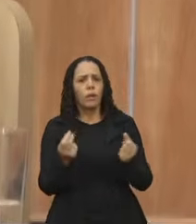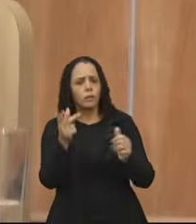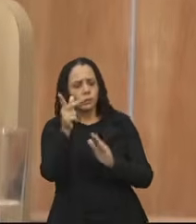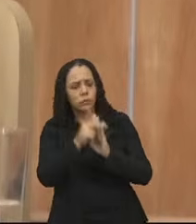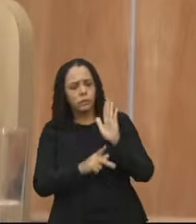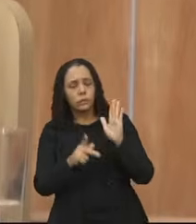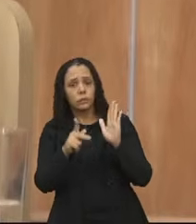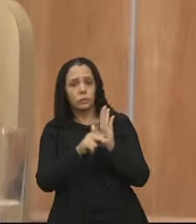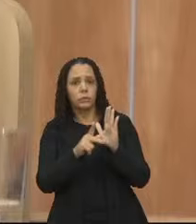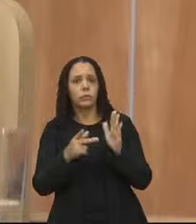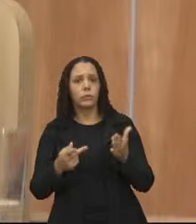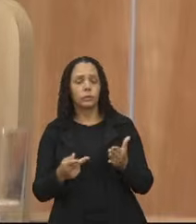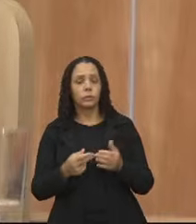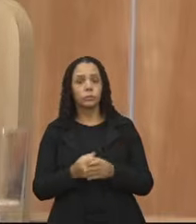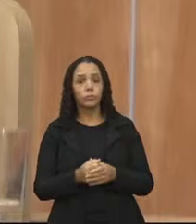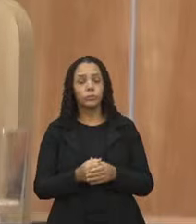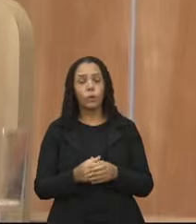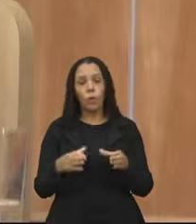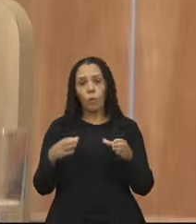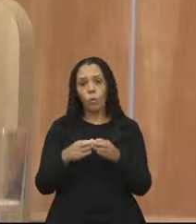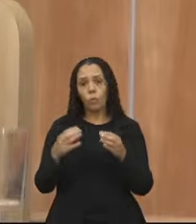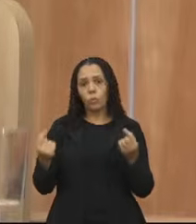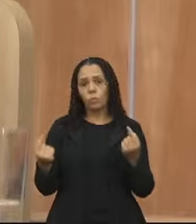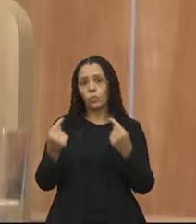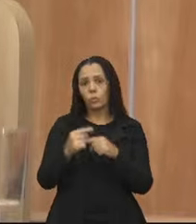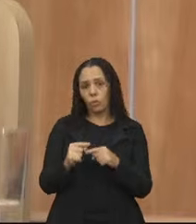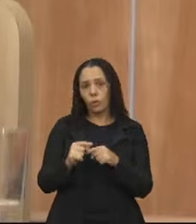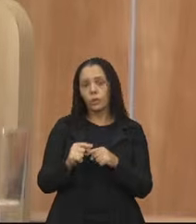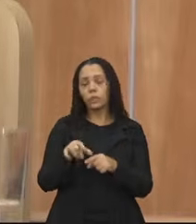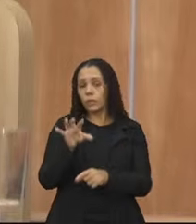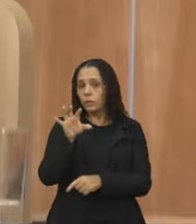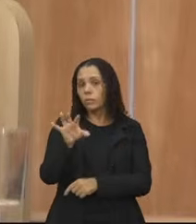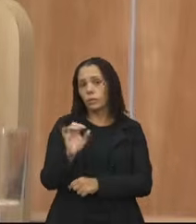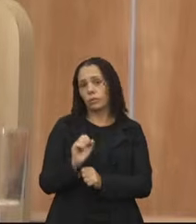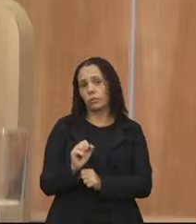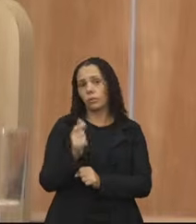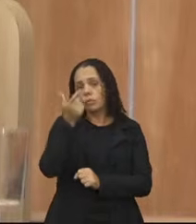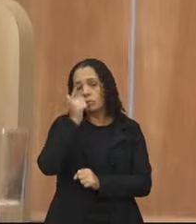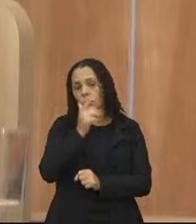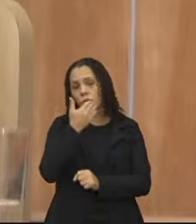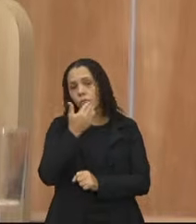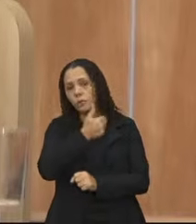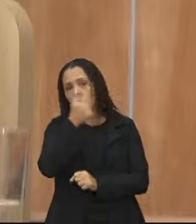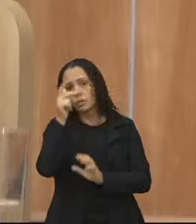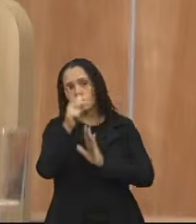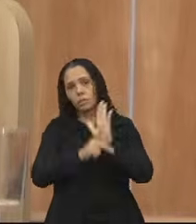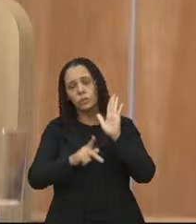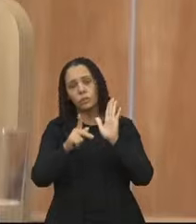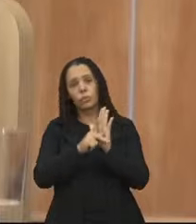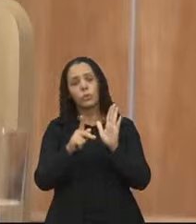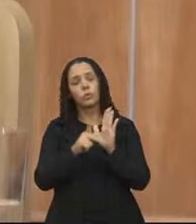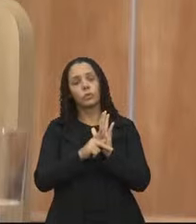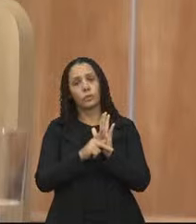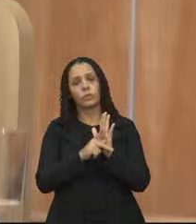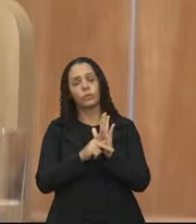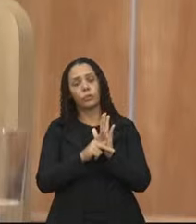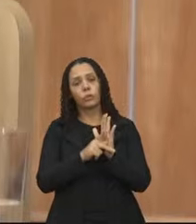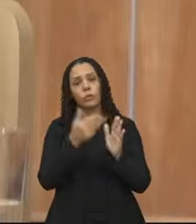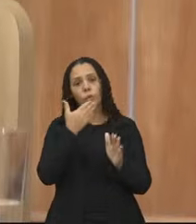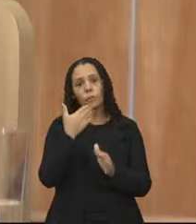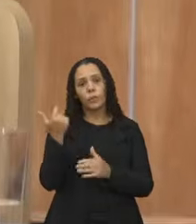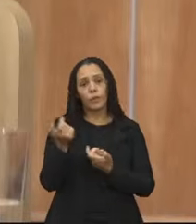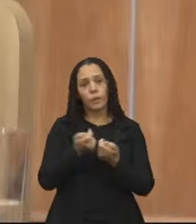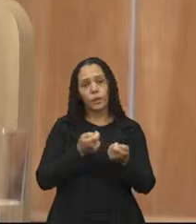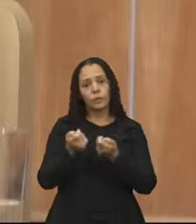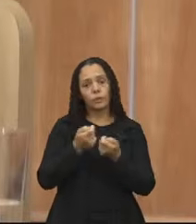projeto. A oposição serve justamente para a gente conseguir melhorar os projetos que vão para a cidade, conseguir melhorar a gestão